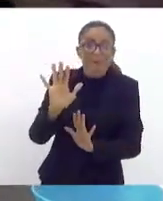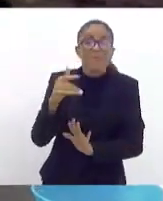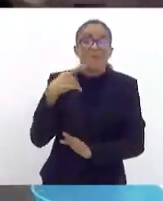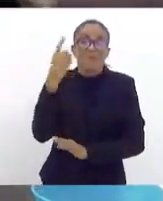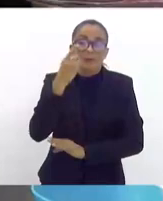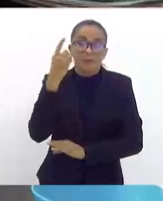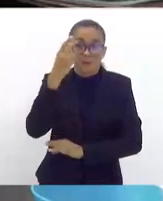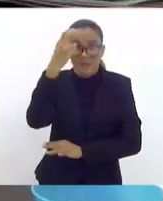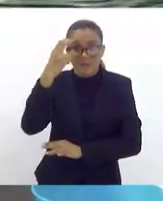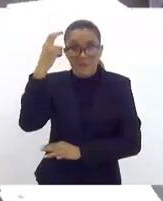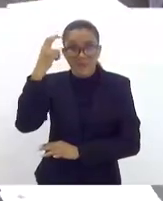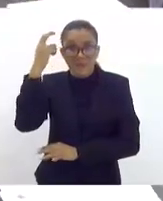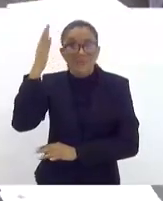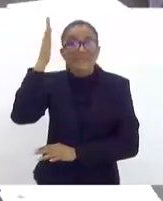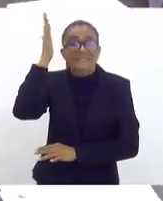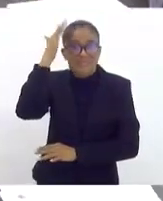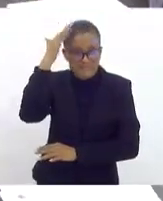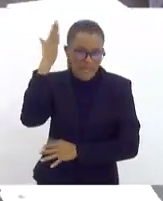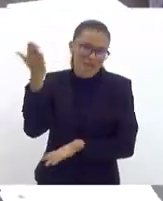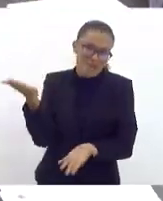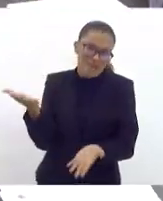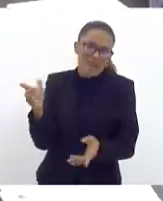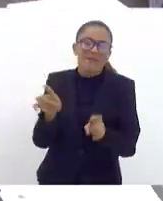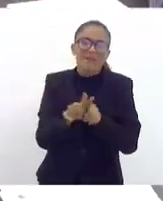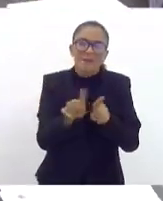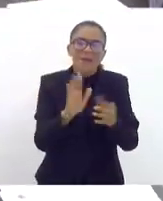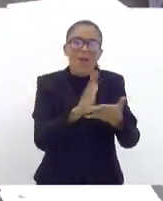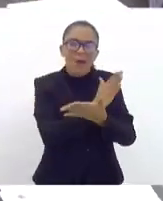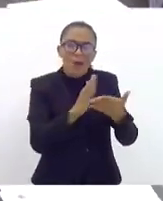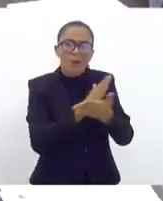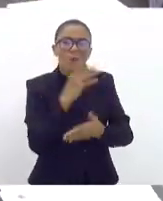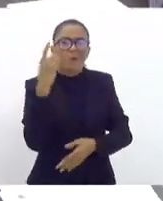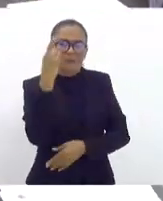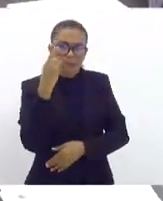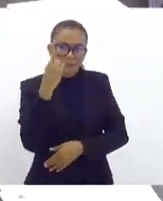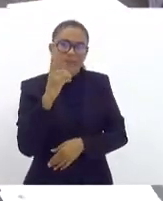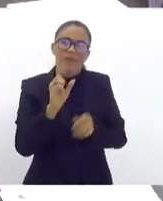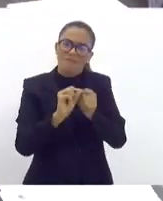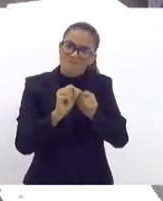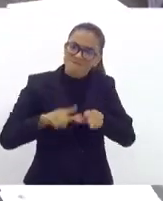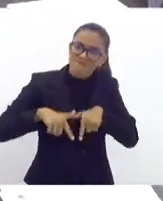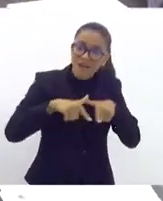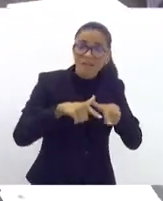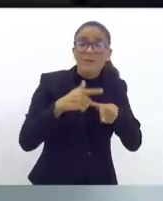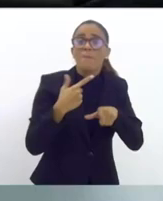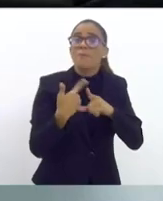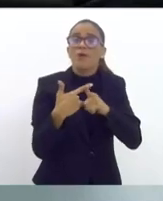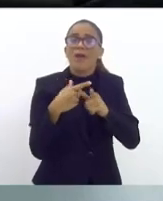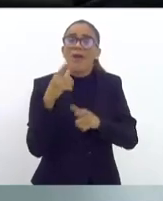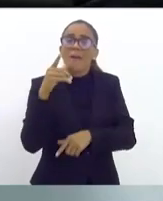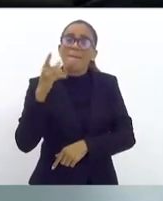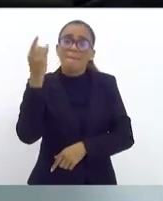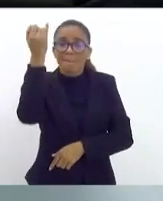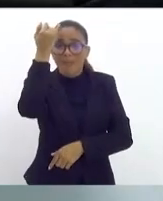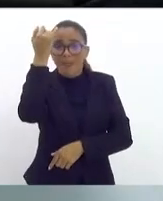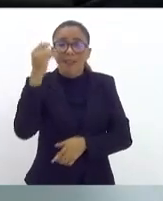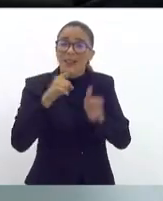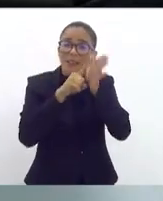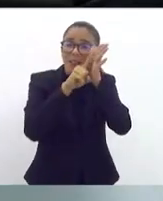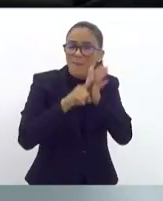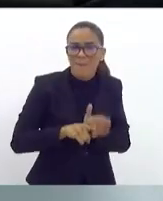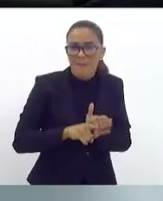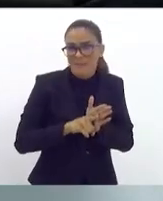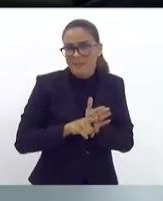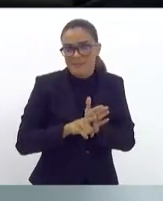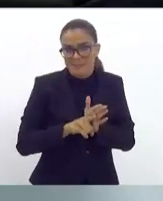Verônica sabe disso eu sei que muitas vezes alguns deputados fazem isso por não pesquisar adequadamente ver se já